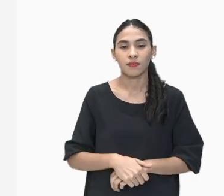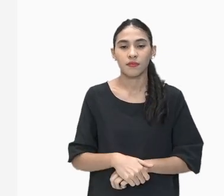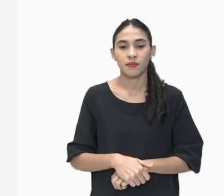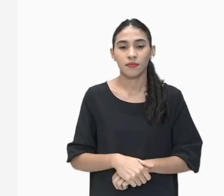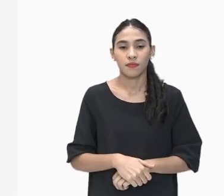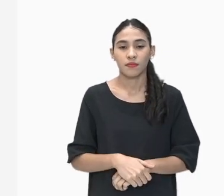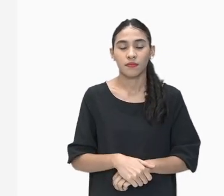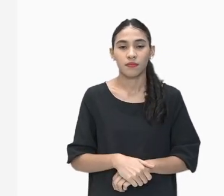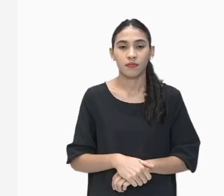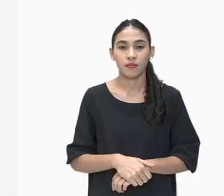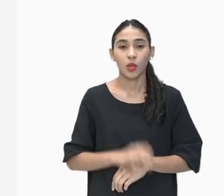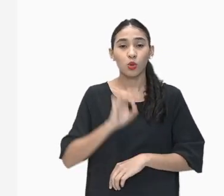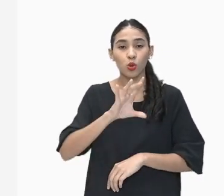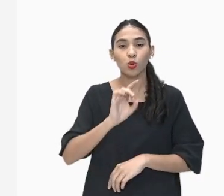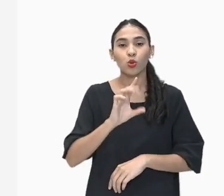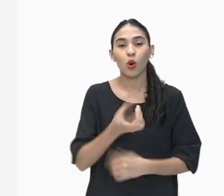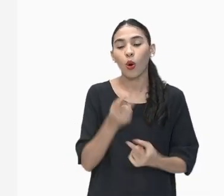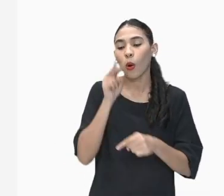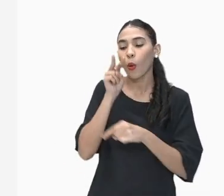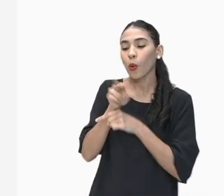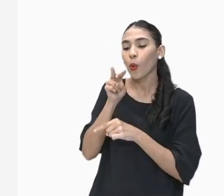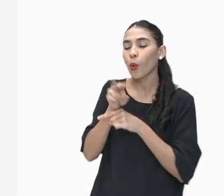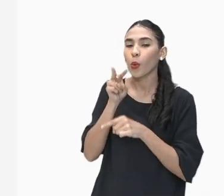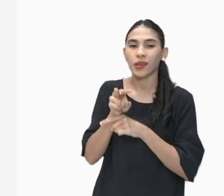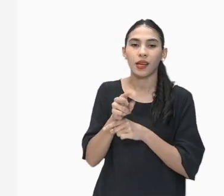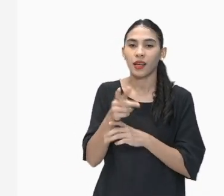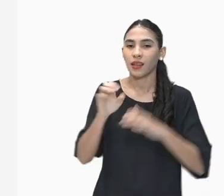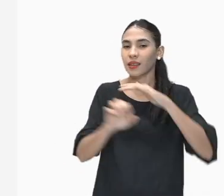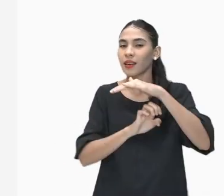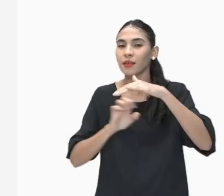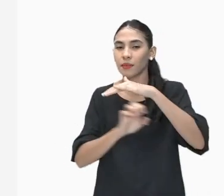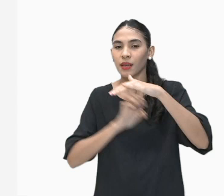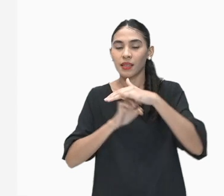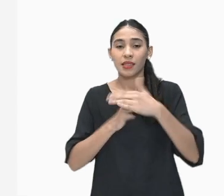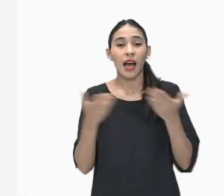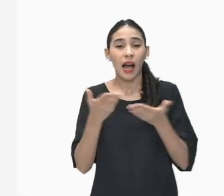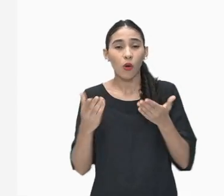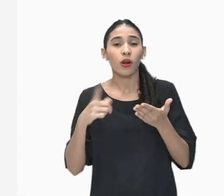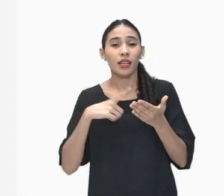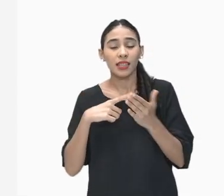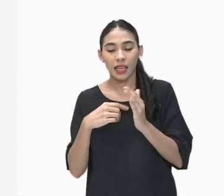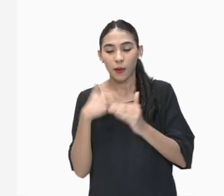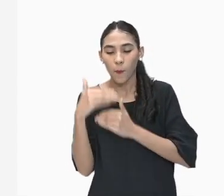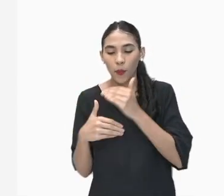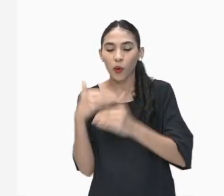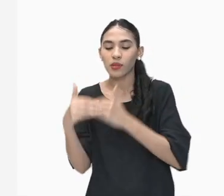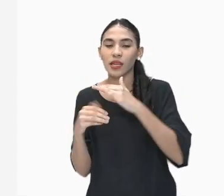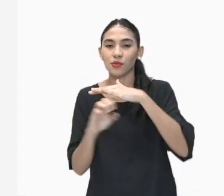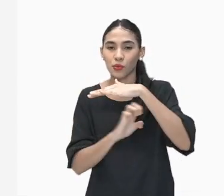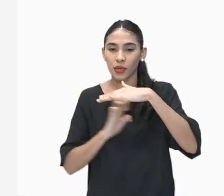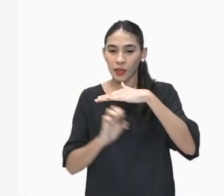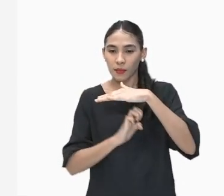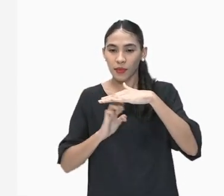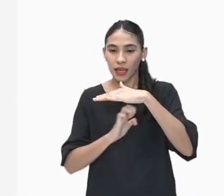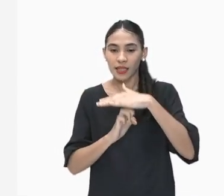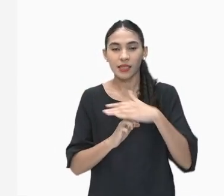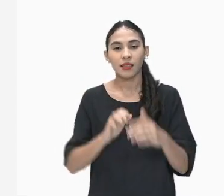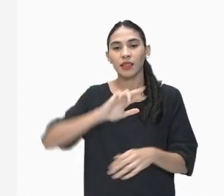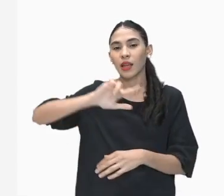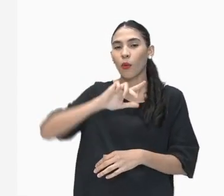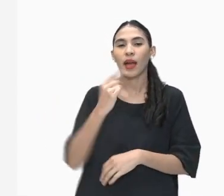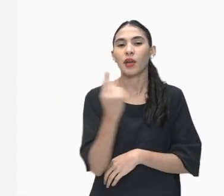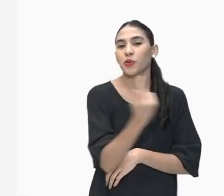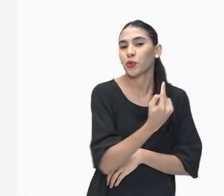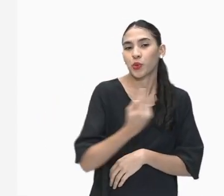a apenas administrar a sua empresa. Então nós vamos ter aí o processo de empresa, né? Então você já não vai ter mais aquela oficina